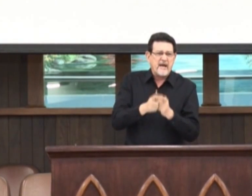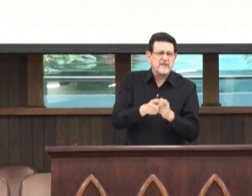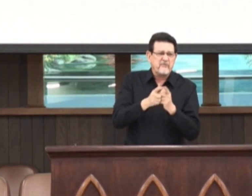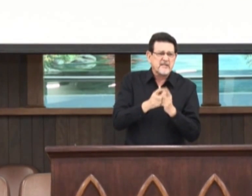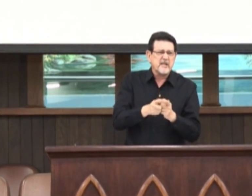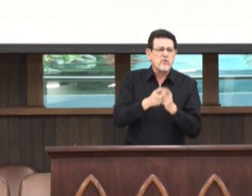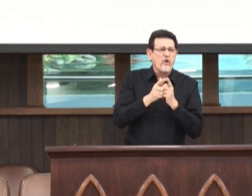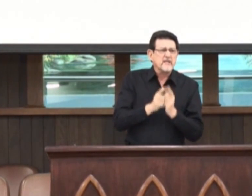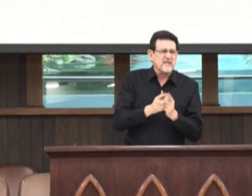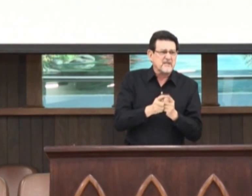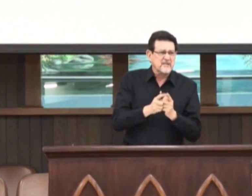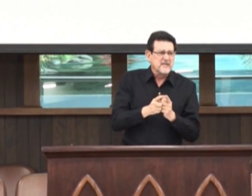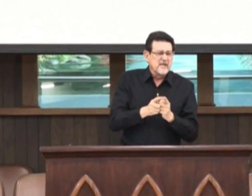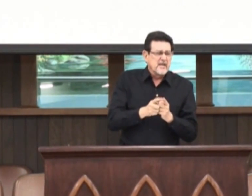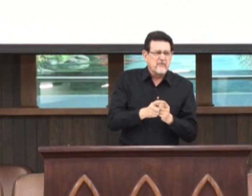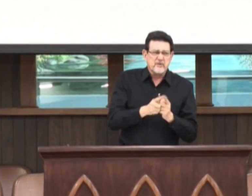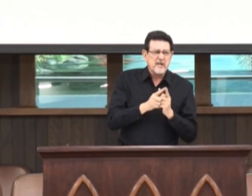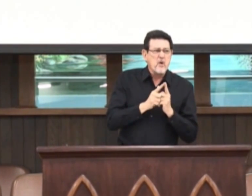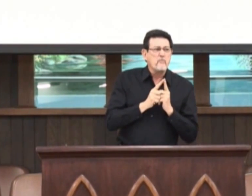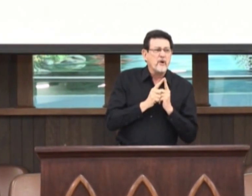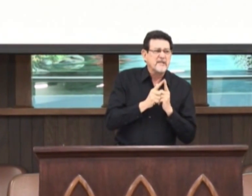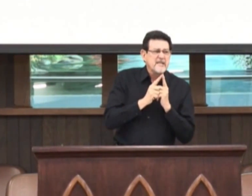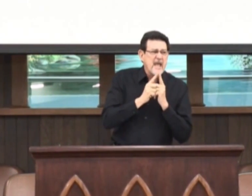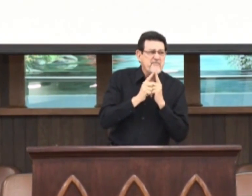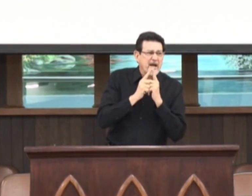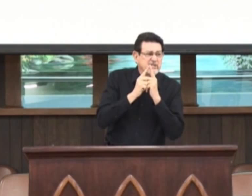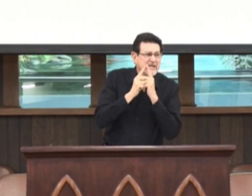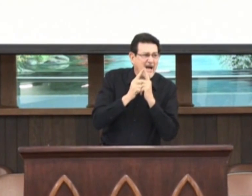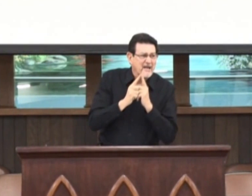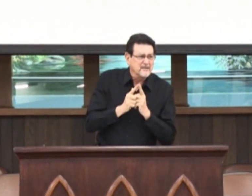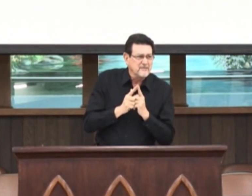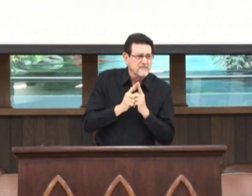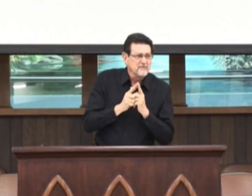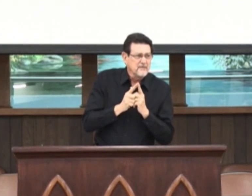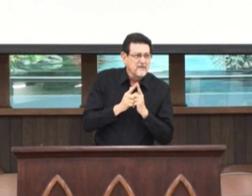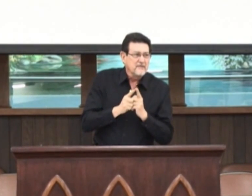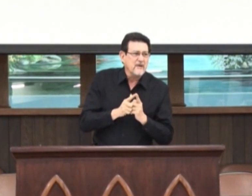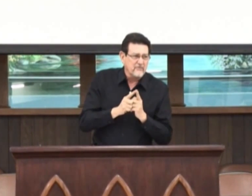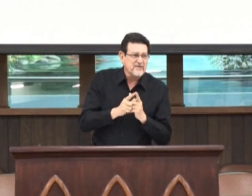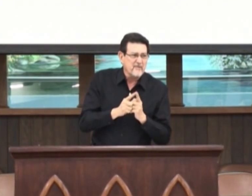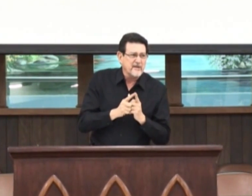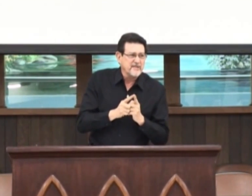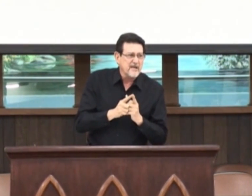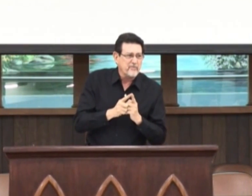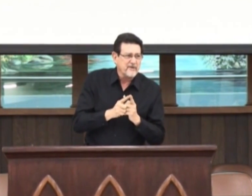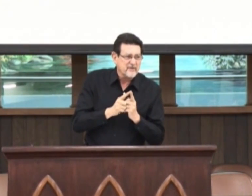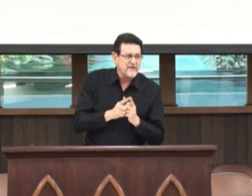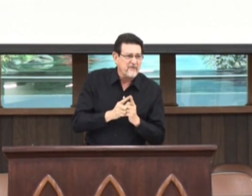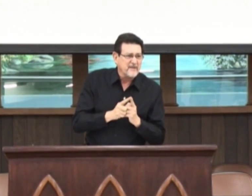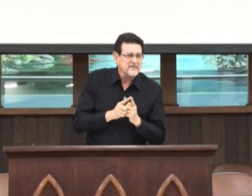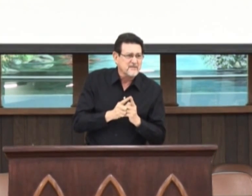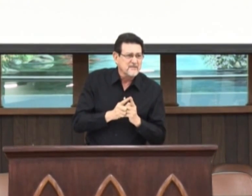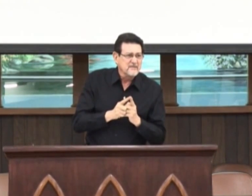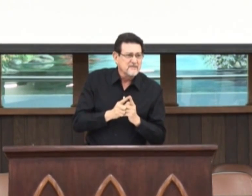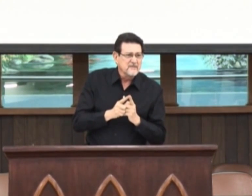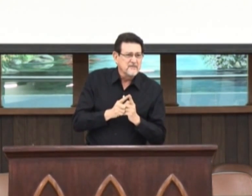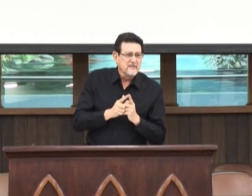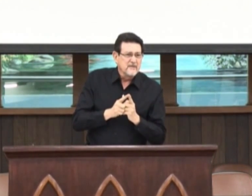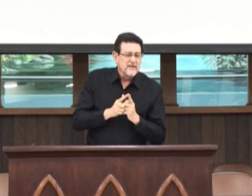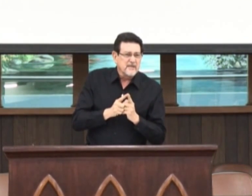é capaz de fazer coisas que você não pode nem imaginar. Não, você imagina porque você